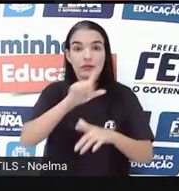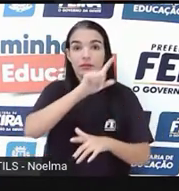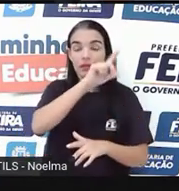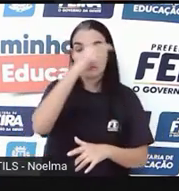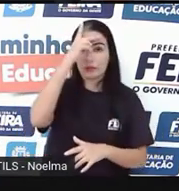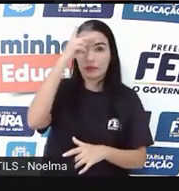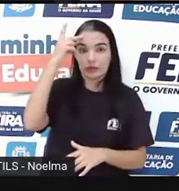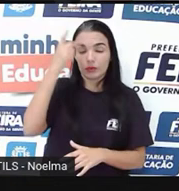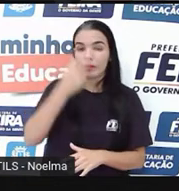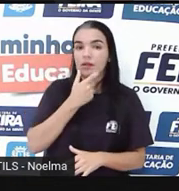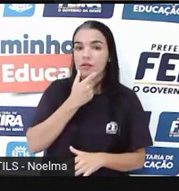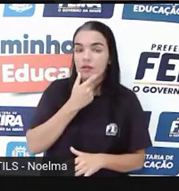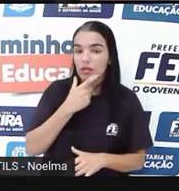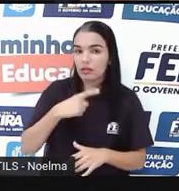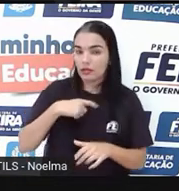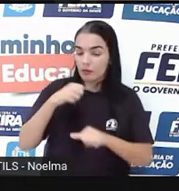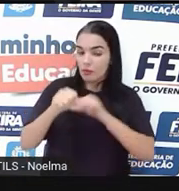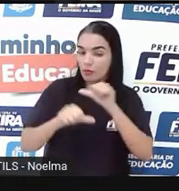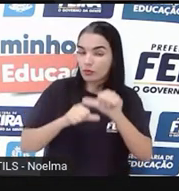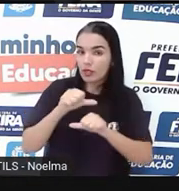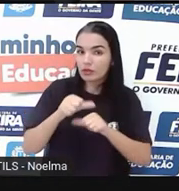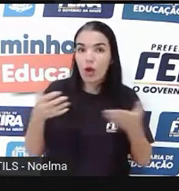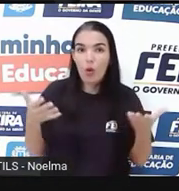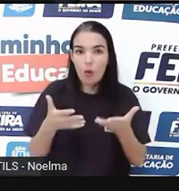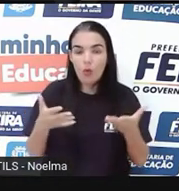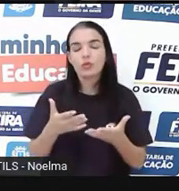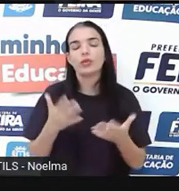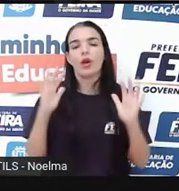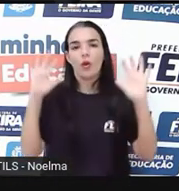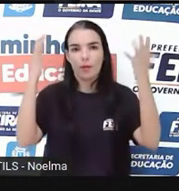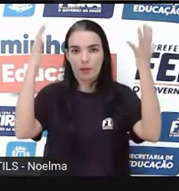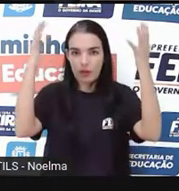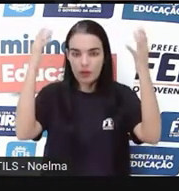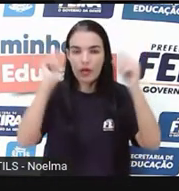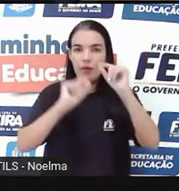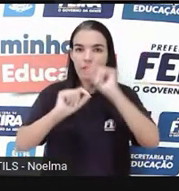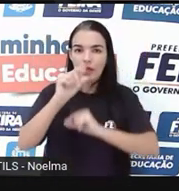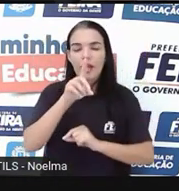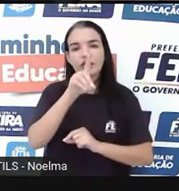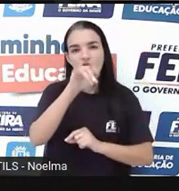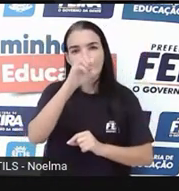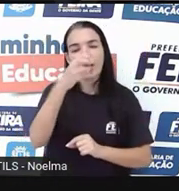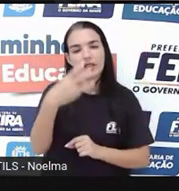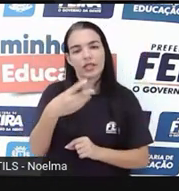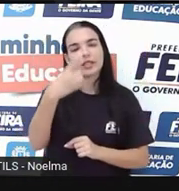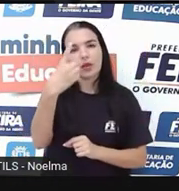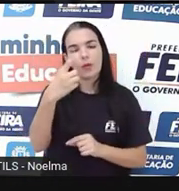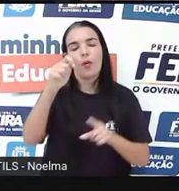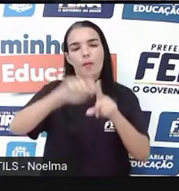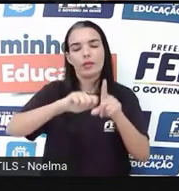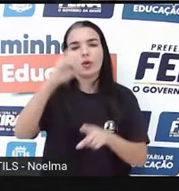mesmo com todas essas mudanças, eles hoje ainda comemoram Halloween no dia 31 de outubro.